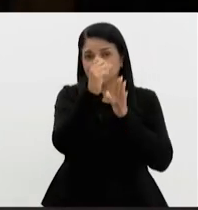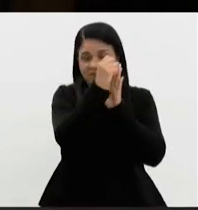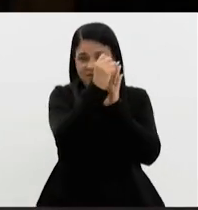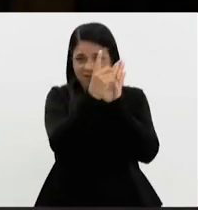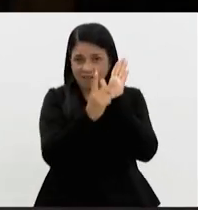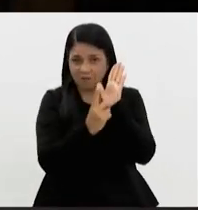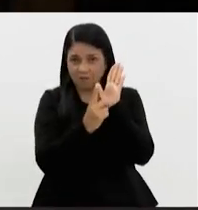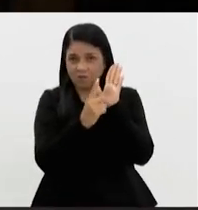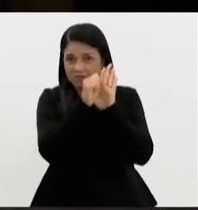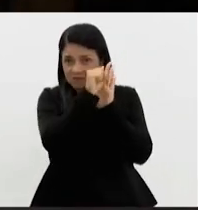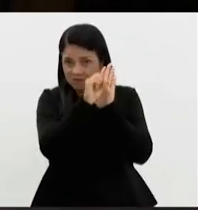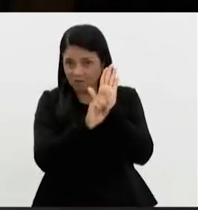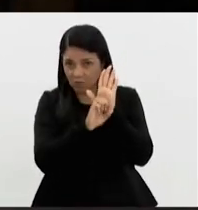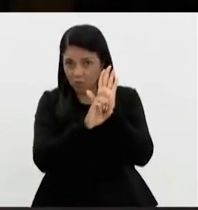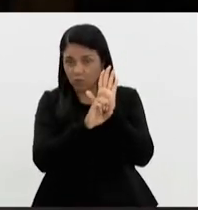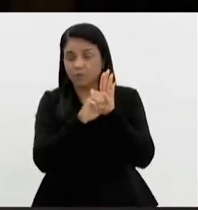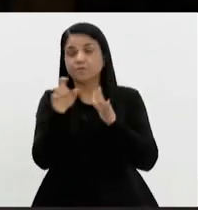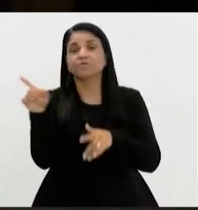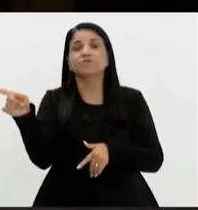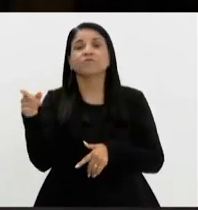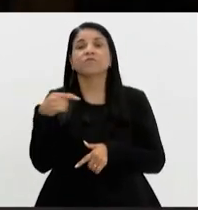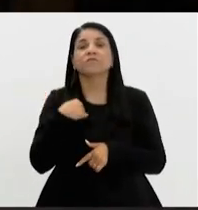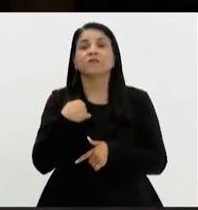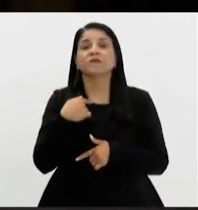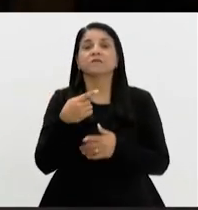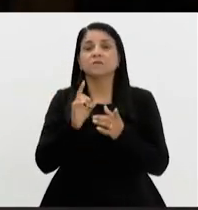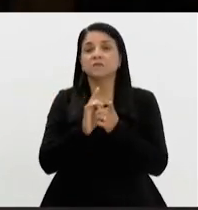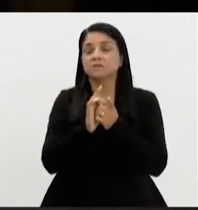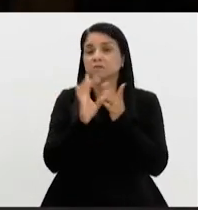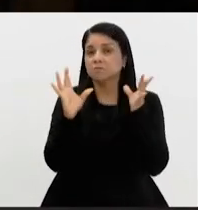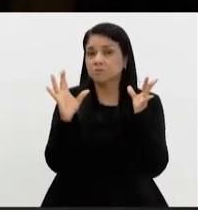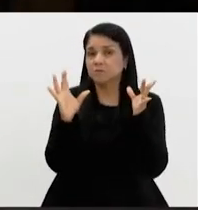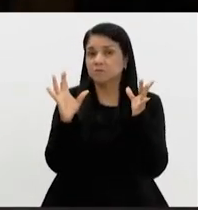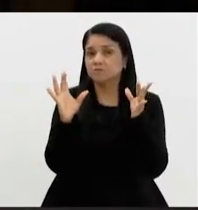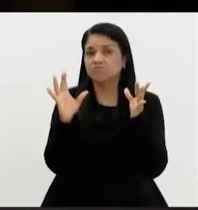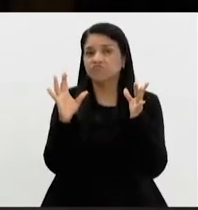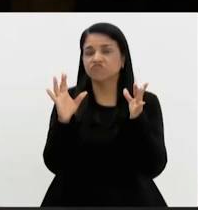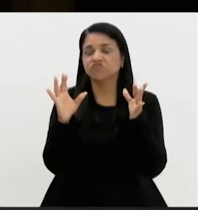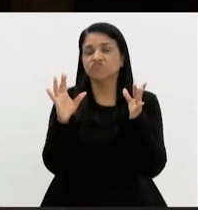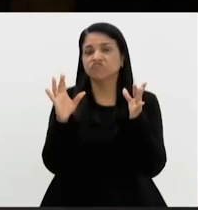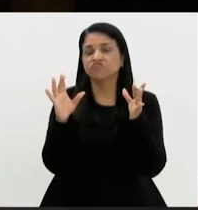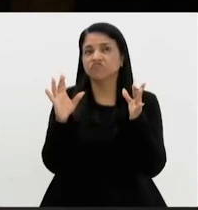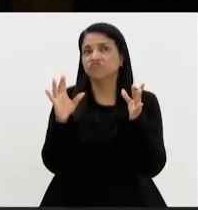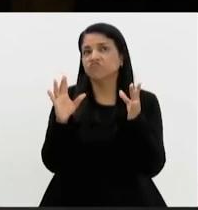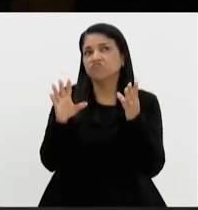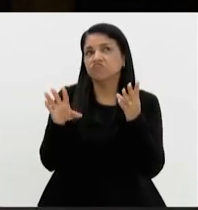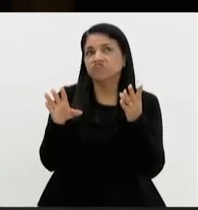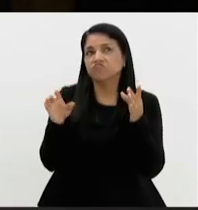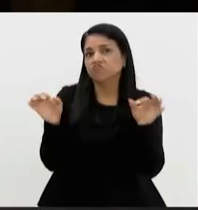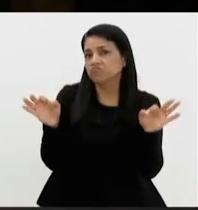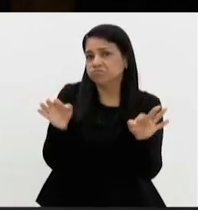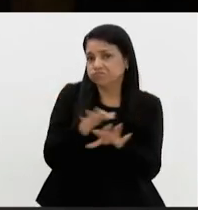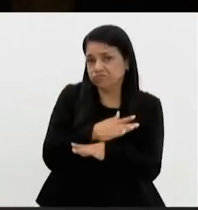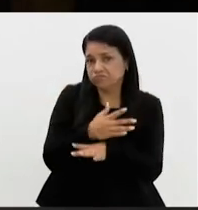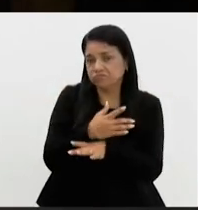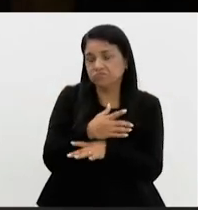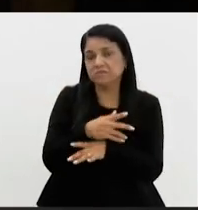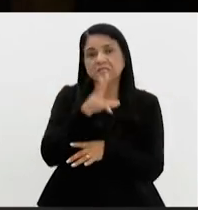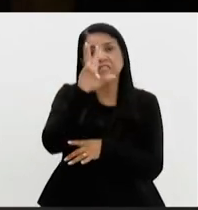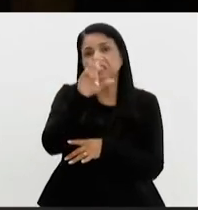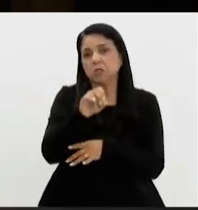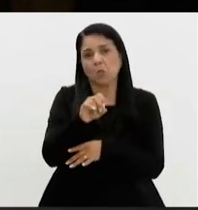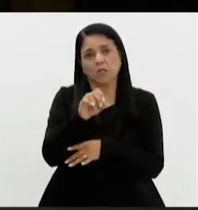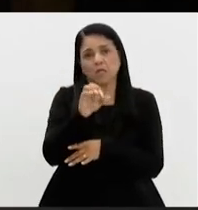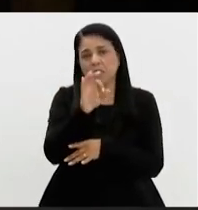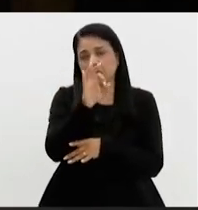existência e uma democracia é que sequer completou ainda meio século de vida que a